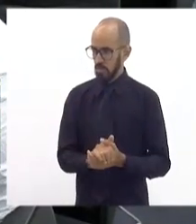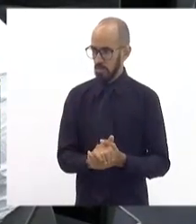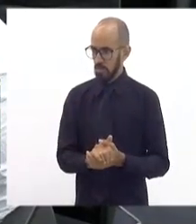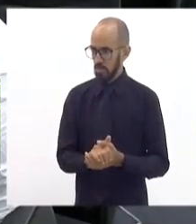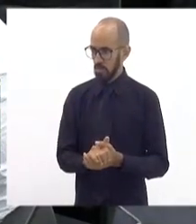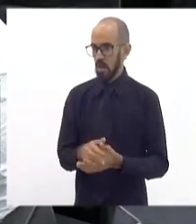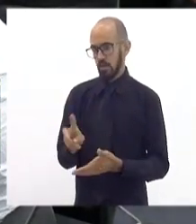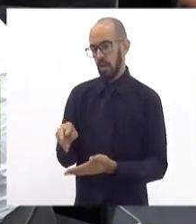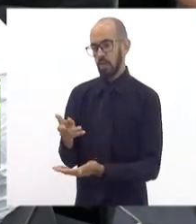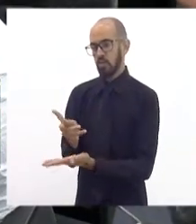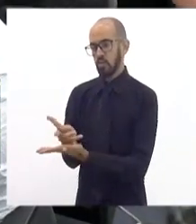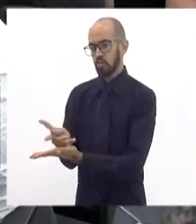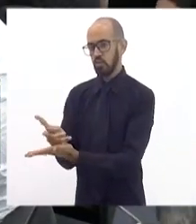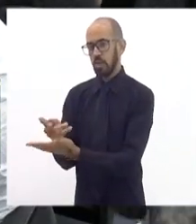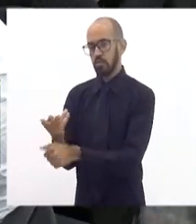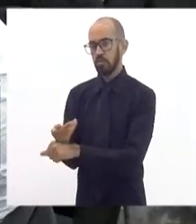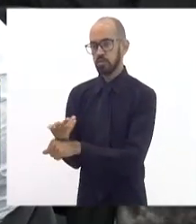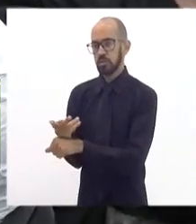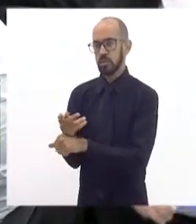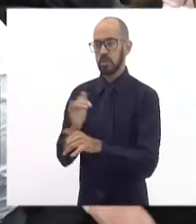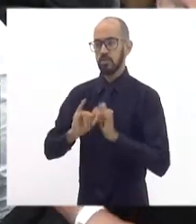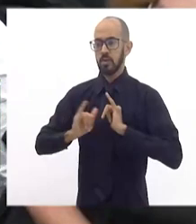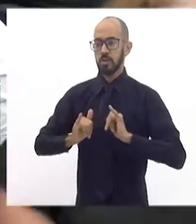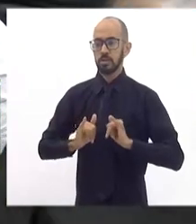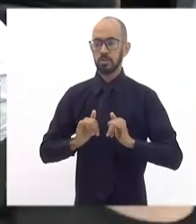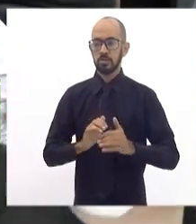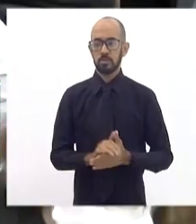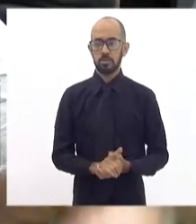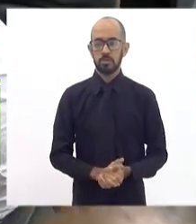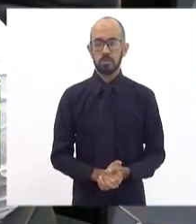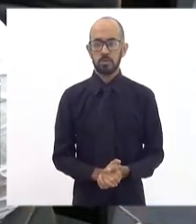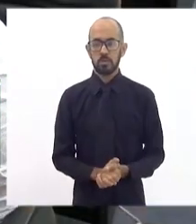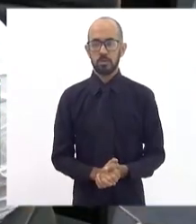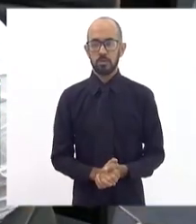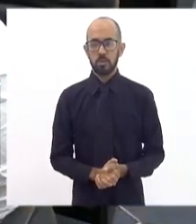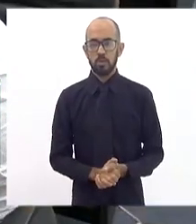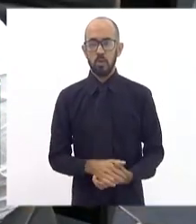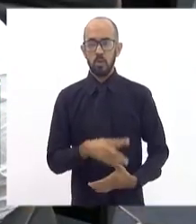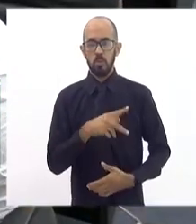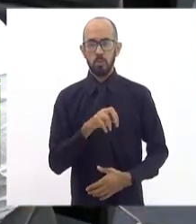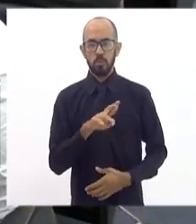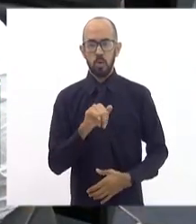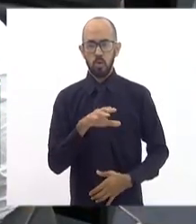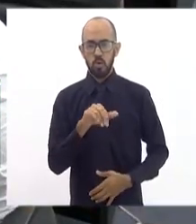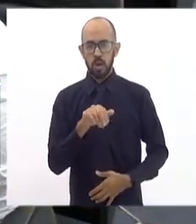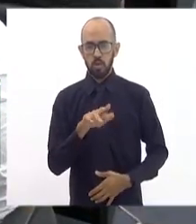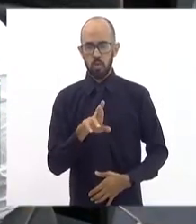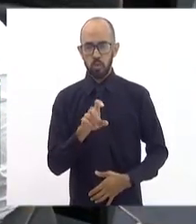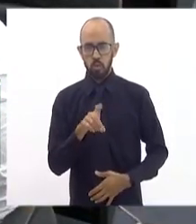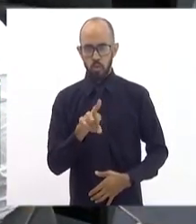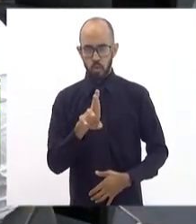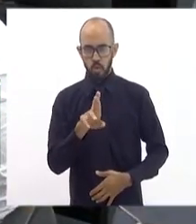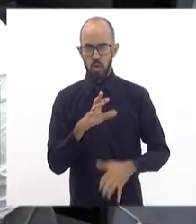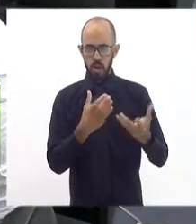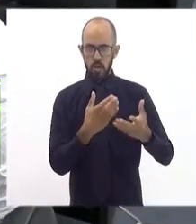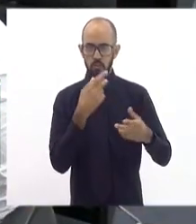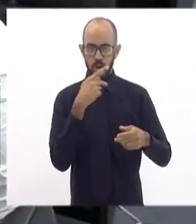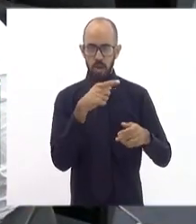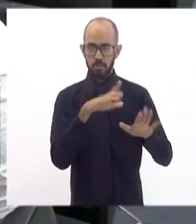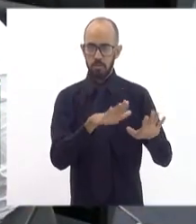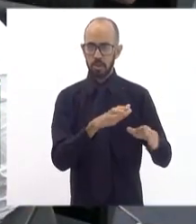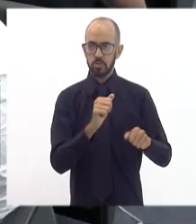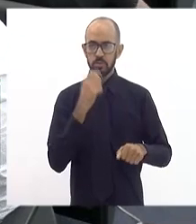continuar buscando informação ali o procurador quer falar mas o deputado os bichos que é da comissão ele tem